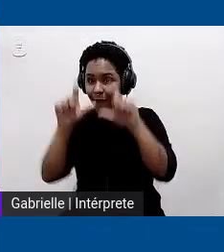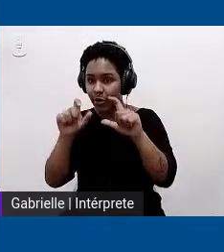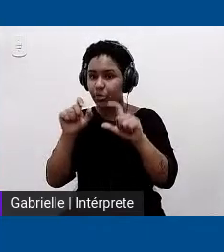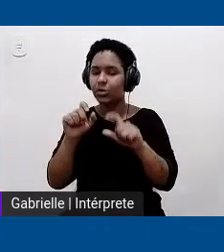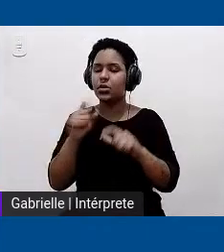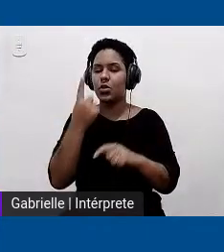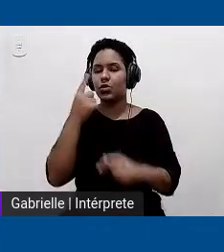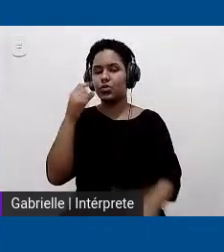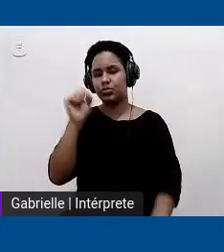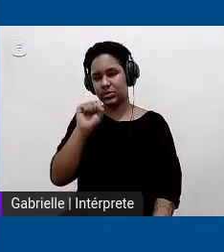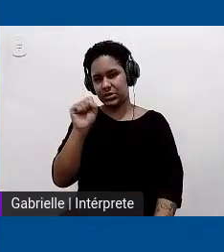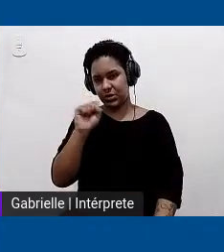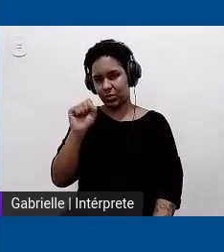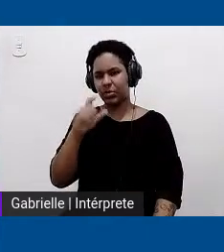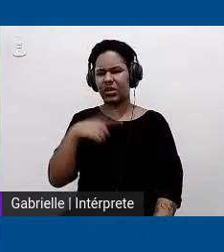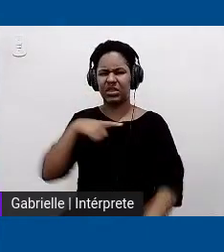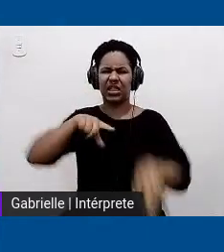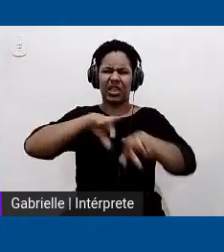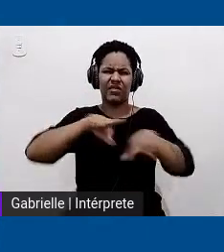que ficou